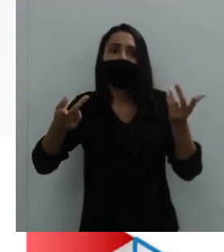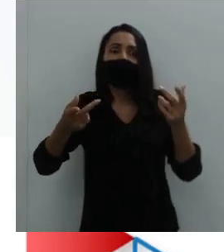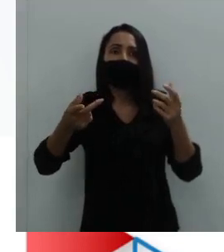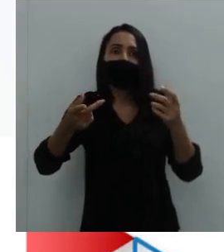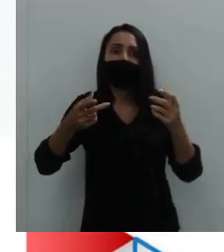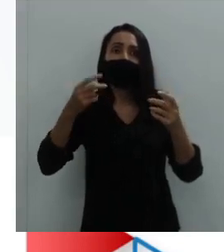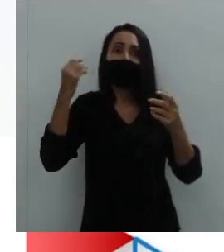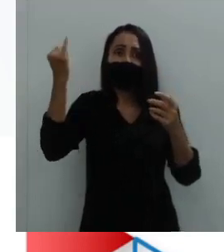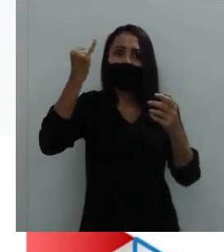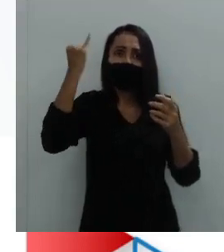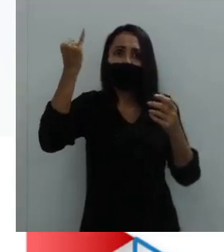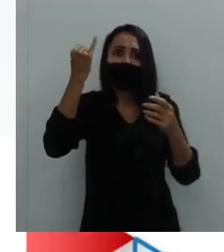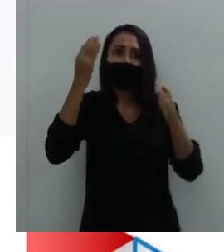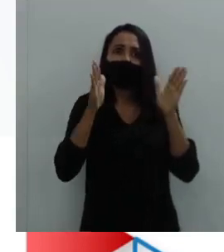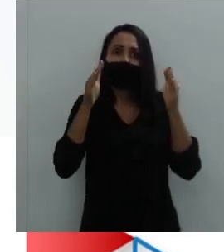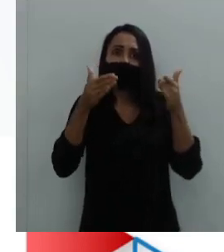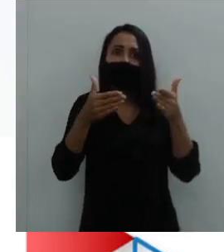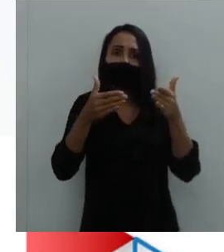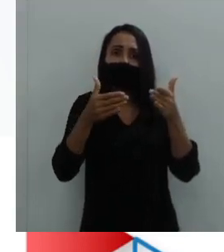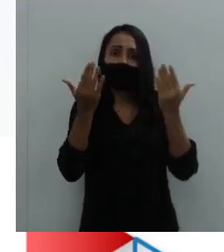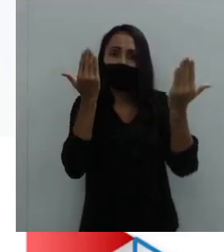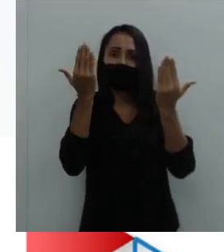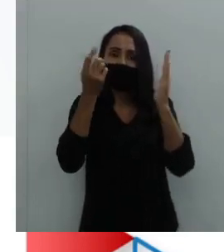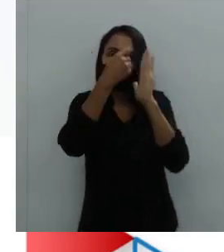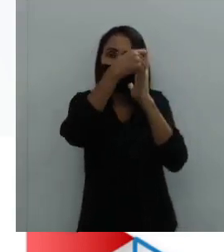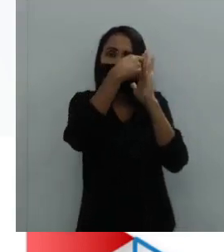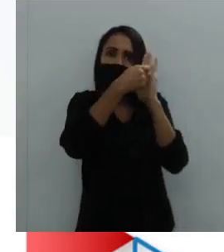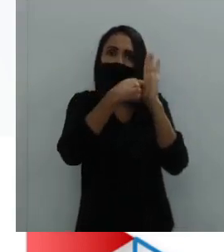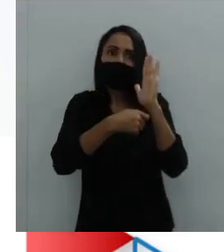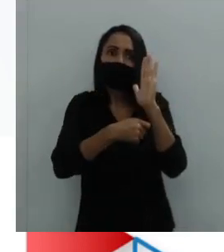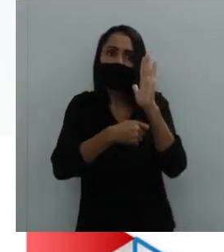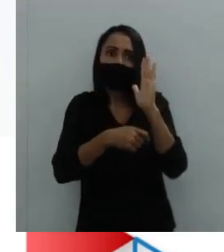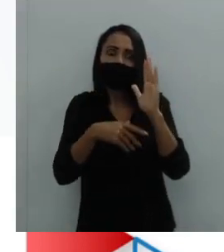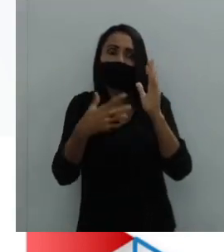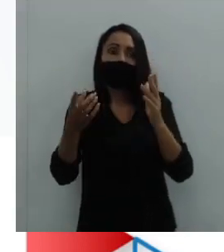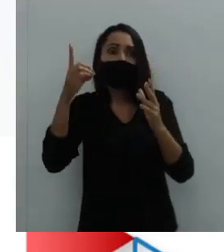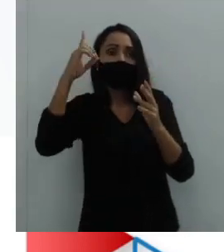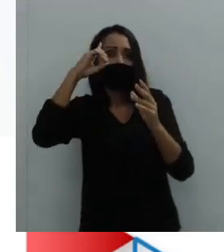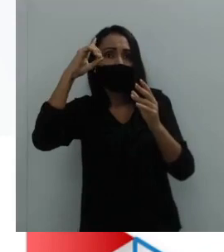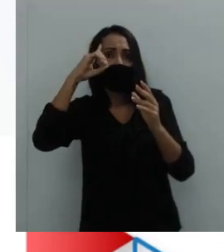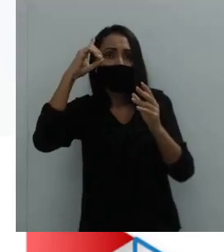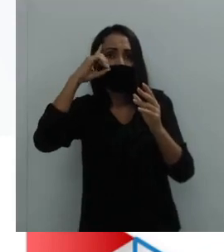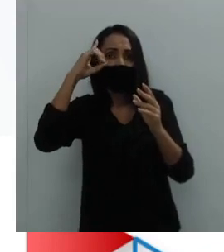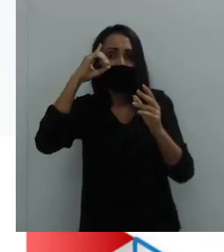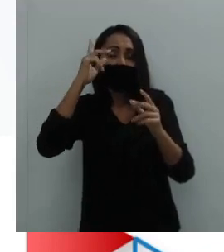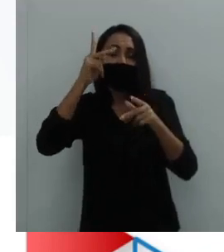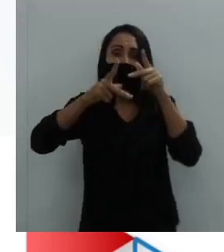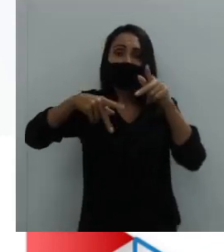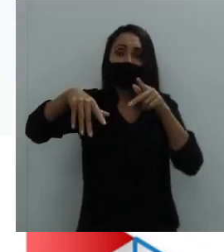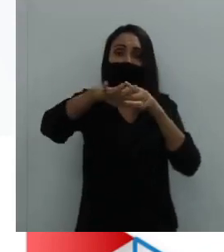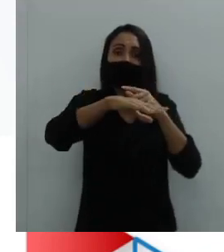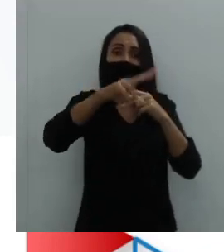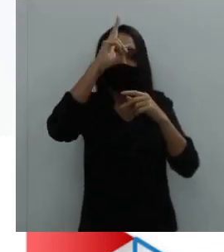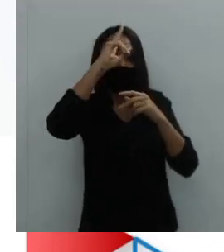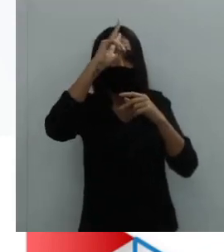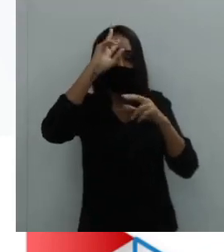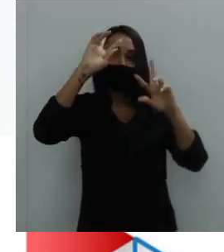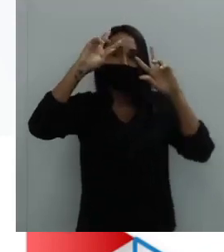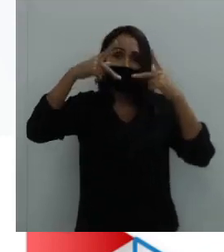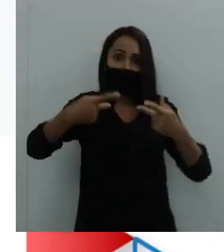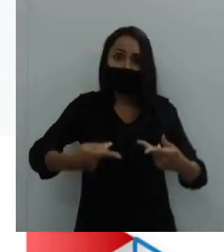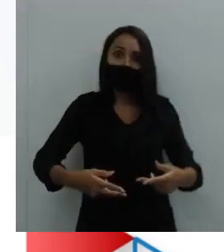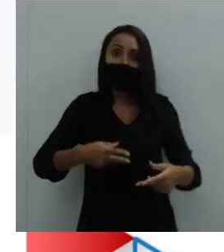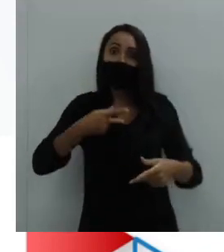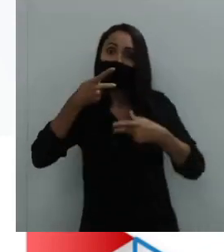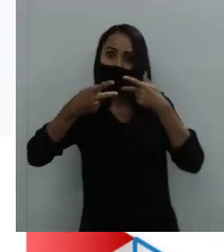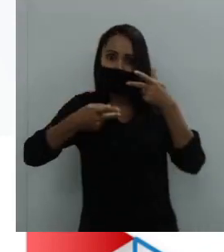muito mais central do que a escrita nas atividades diárias da maioria das pessoas. Lembrar que o ser humano é o ser que fala,